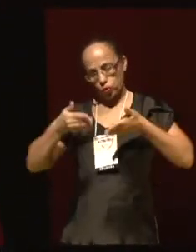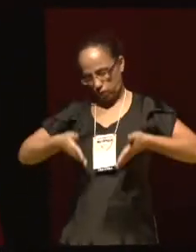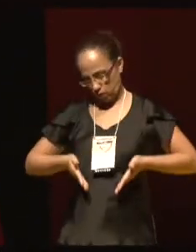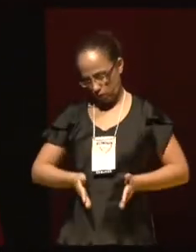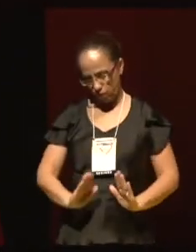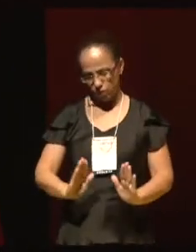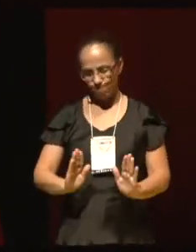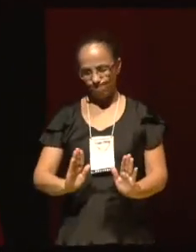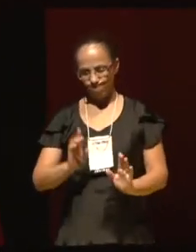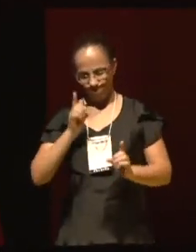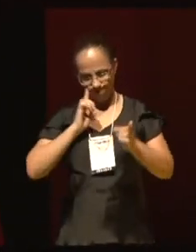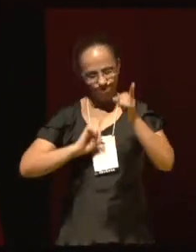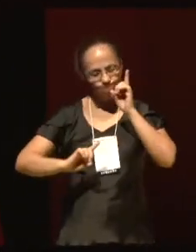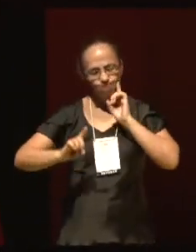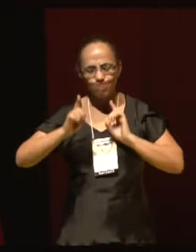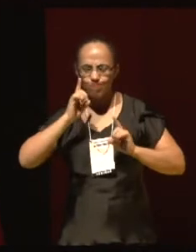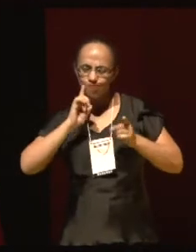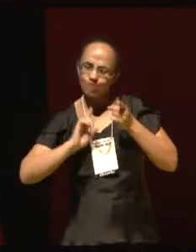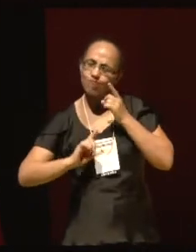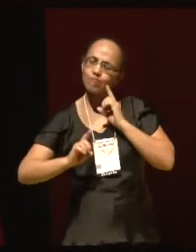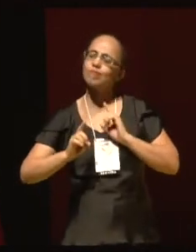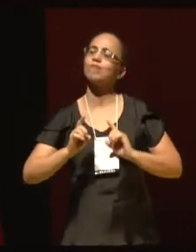com depressão.